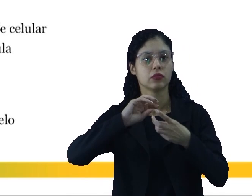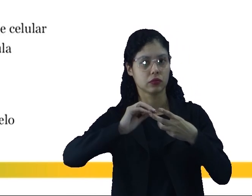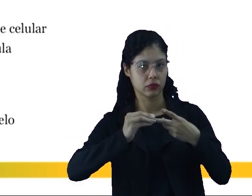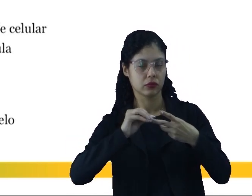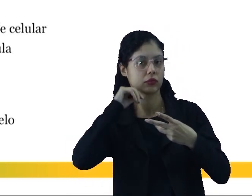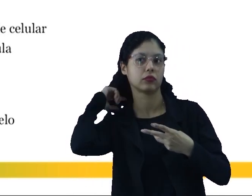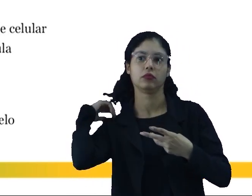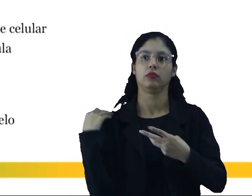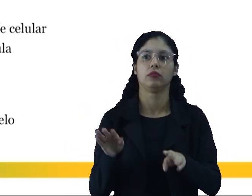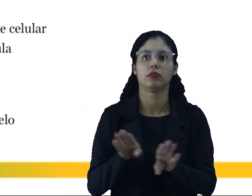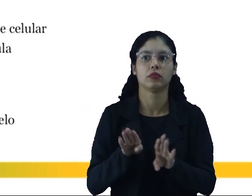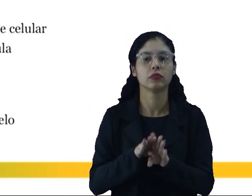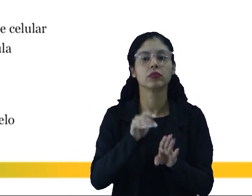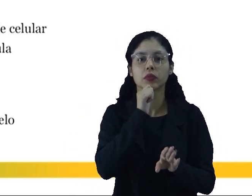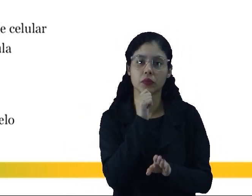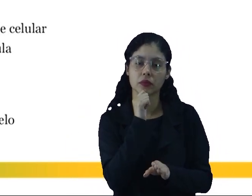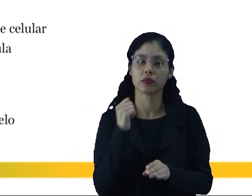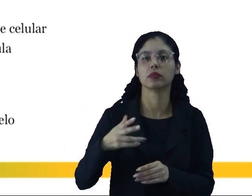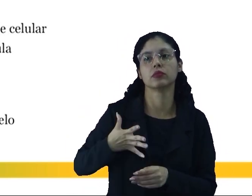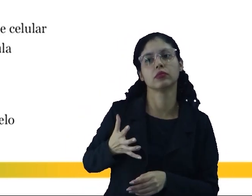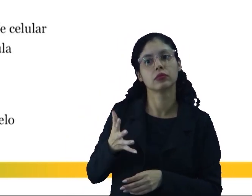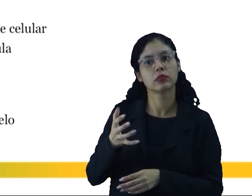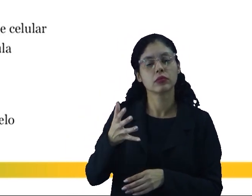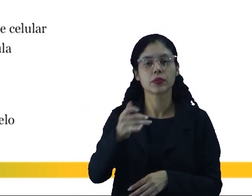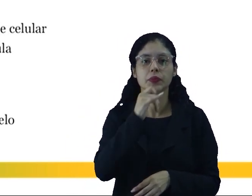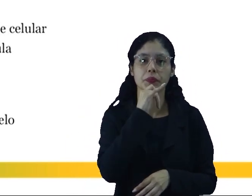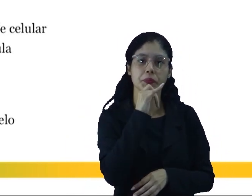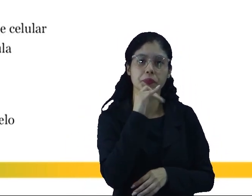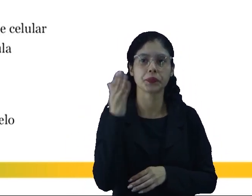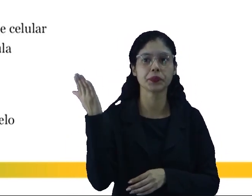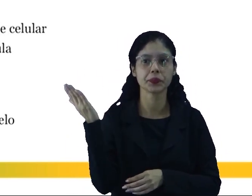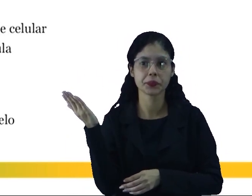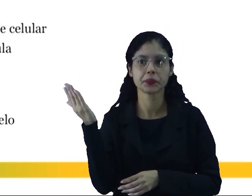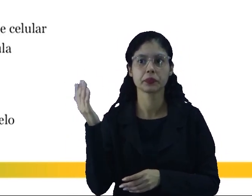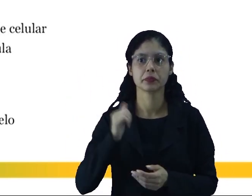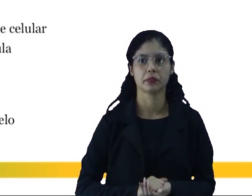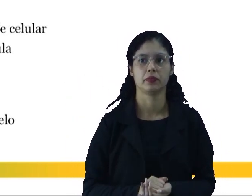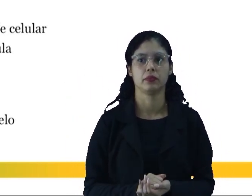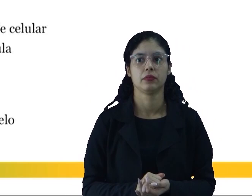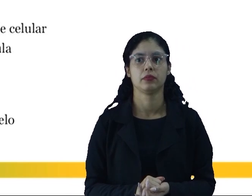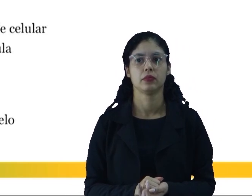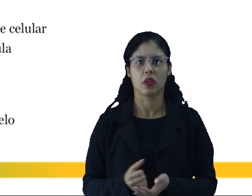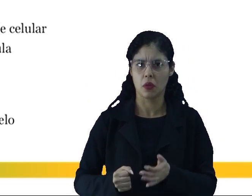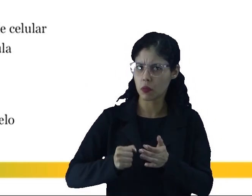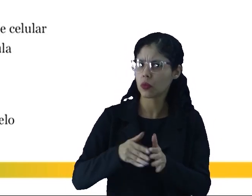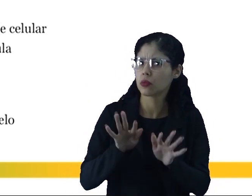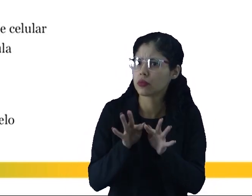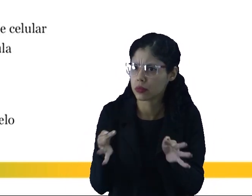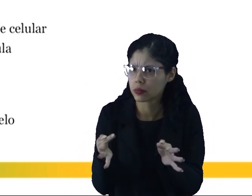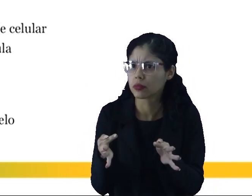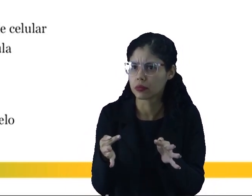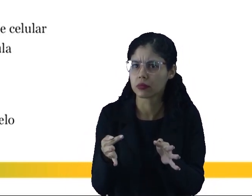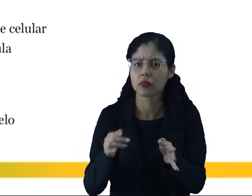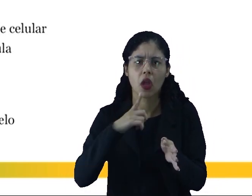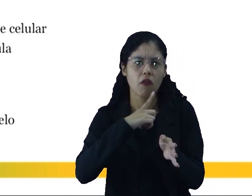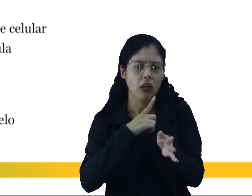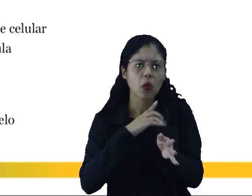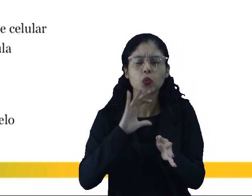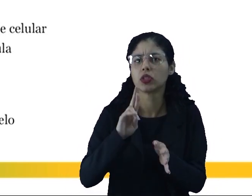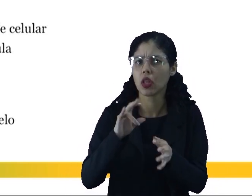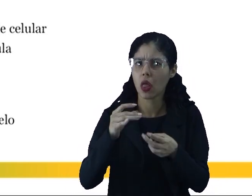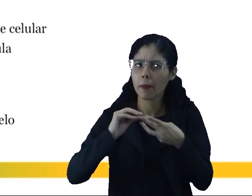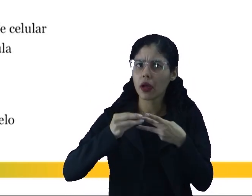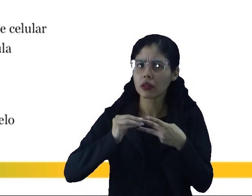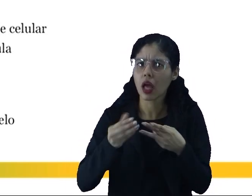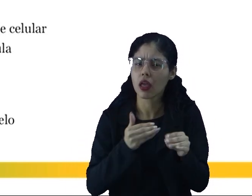célula procariótica, né, então a gente tem uma bactériazinha exemplificada, flagelada, é muito simples. Então eu vou ter um